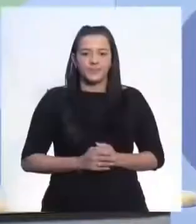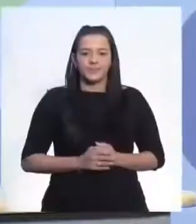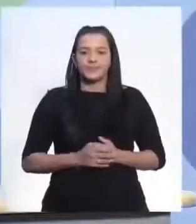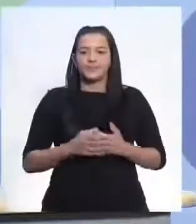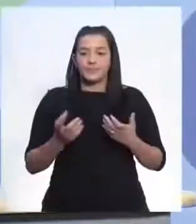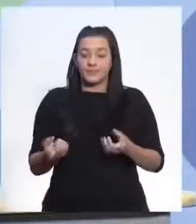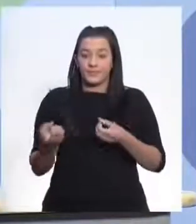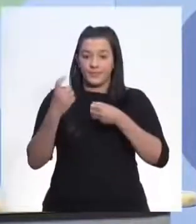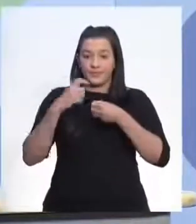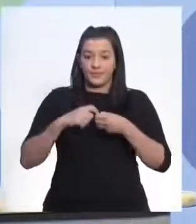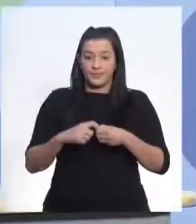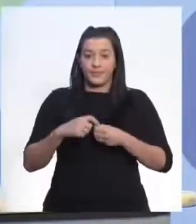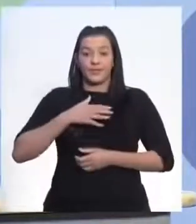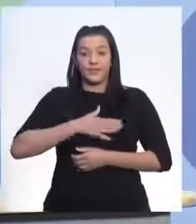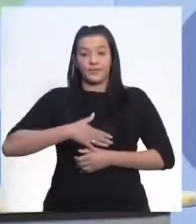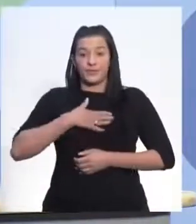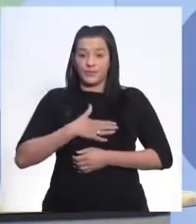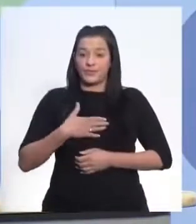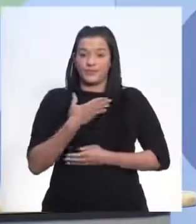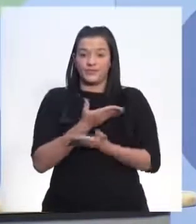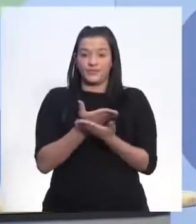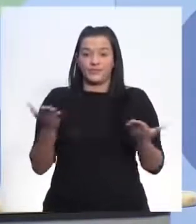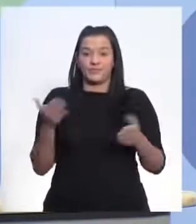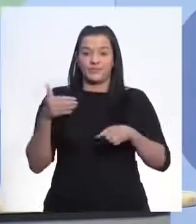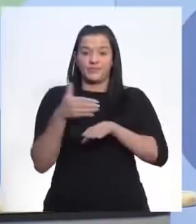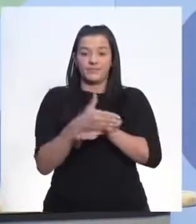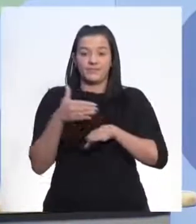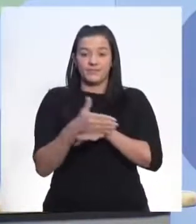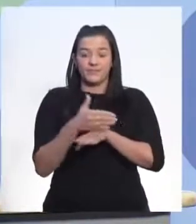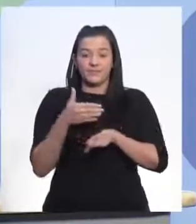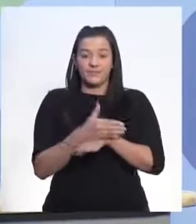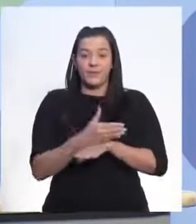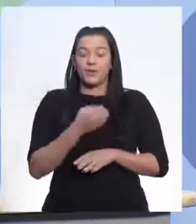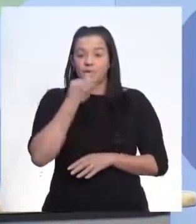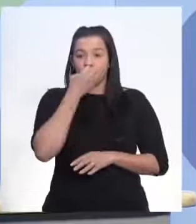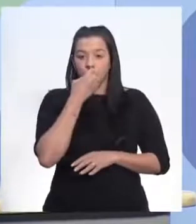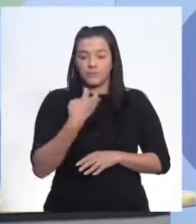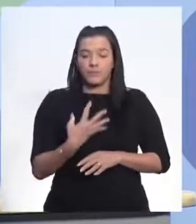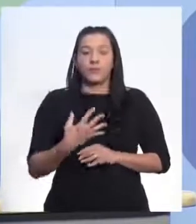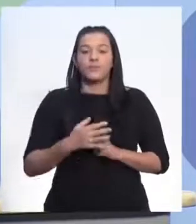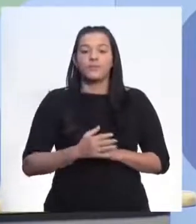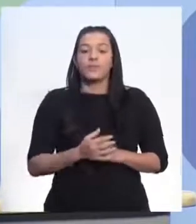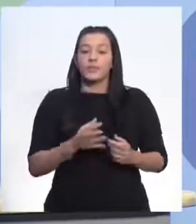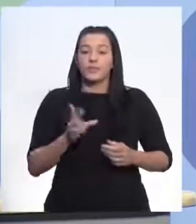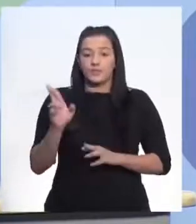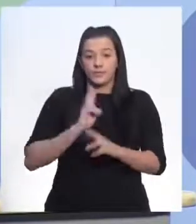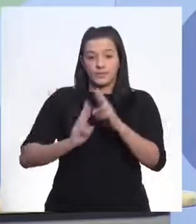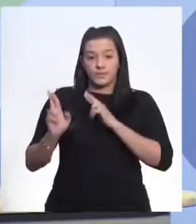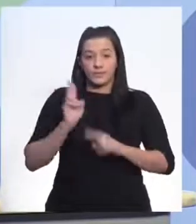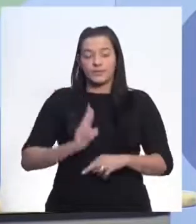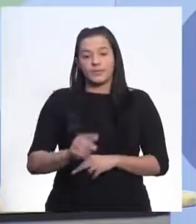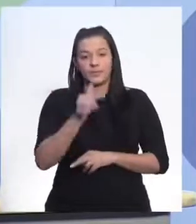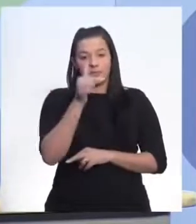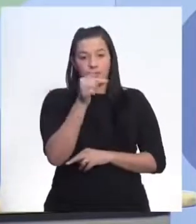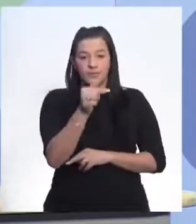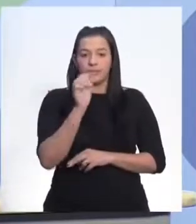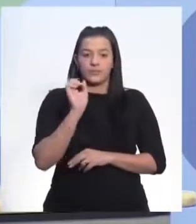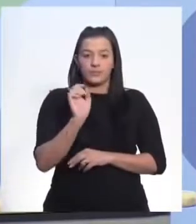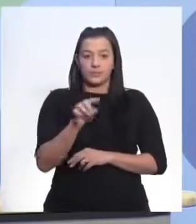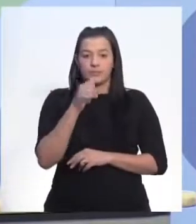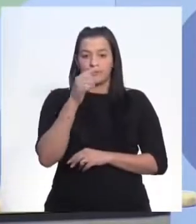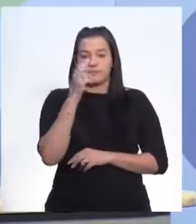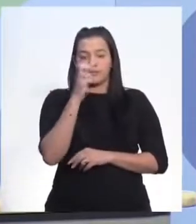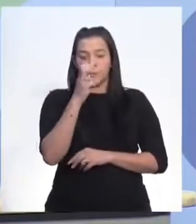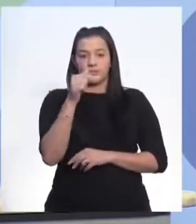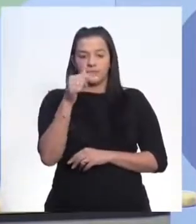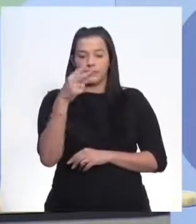Voltamos do chat. Gostei muito da participação, viu, professora Inês? Intensa aqui. Eles estão respondendo que é 7.920. Quem, por